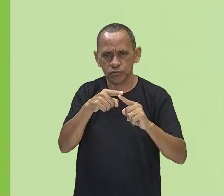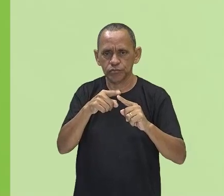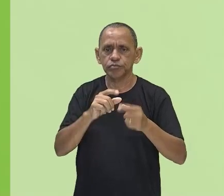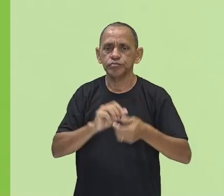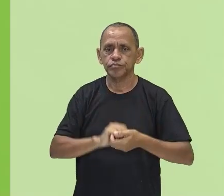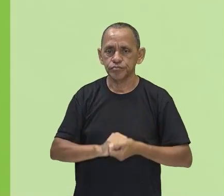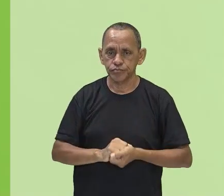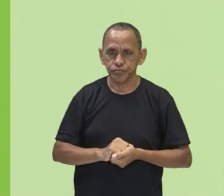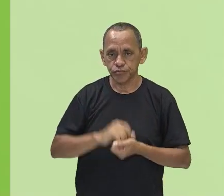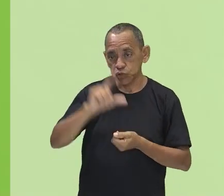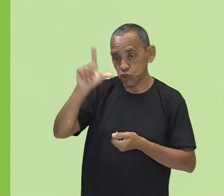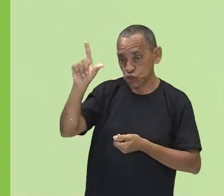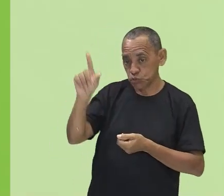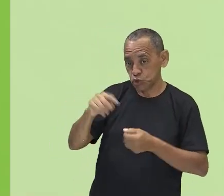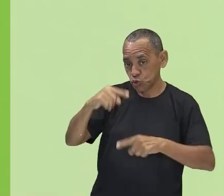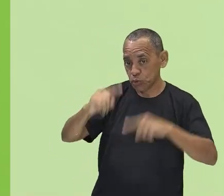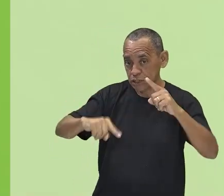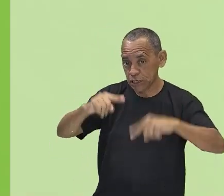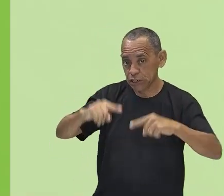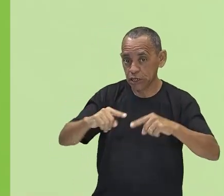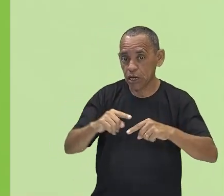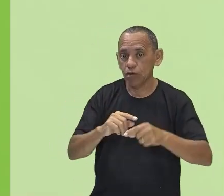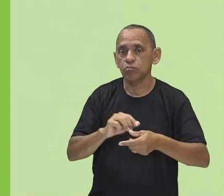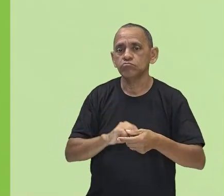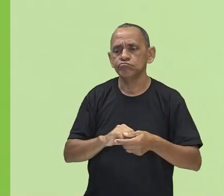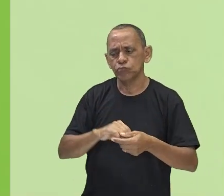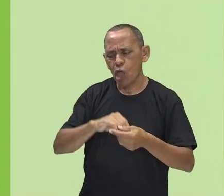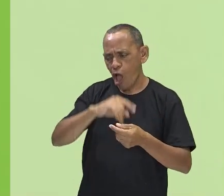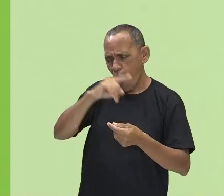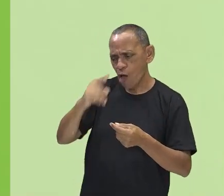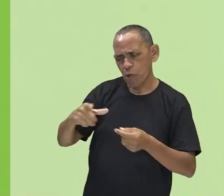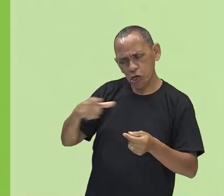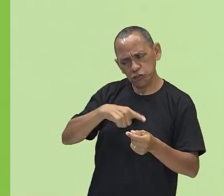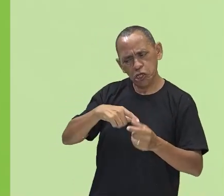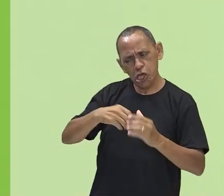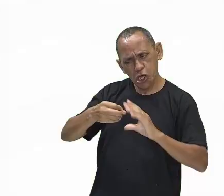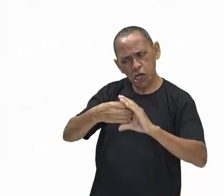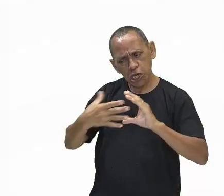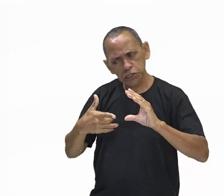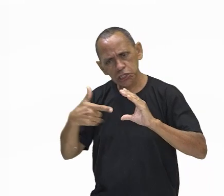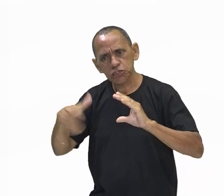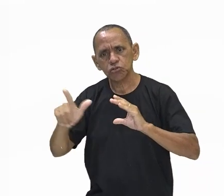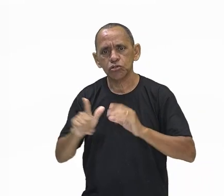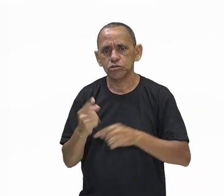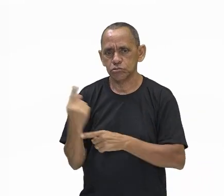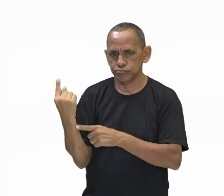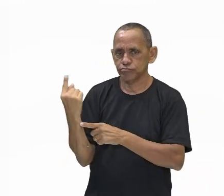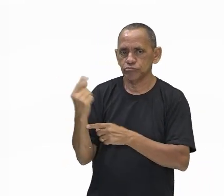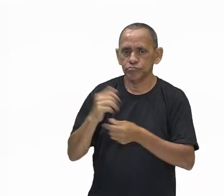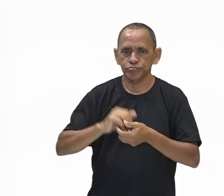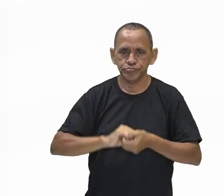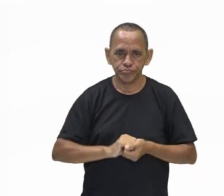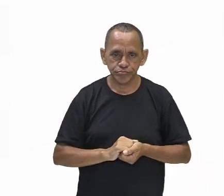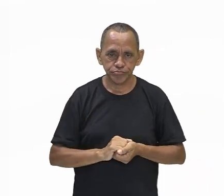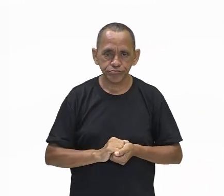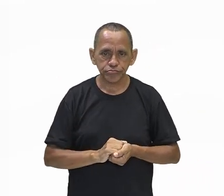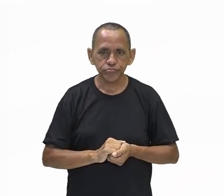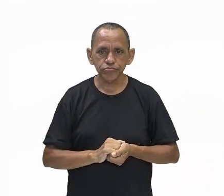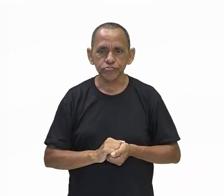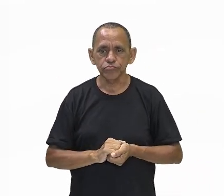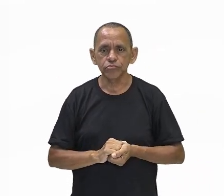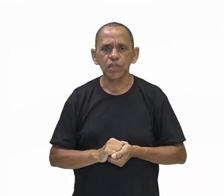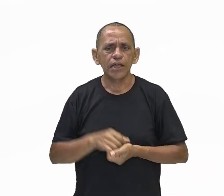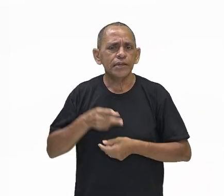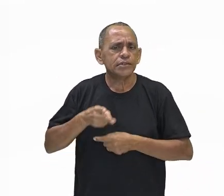lente é diminuir os objetos. Então, a imagem ela vai ter umas características. Quais são? Olha só. A imagem que vai ser